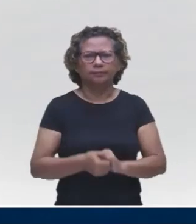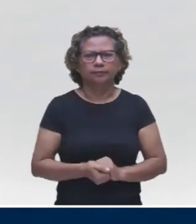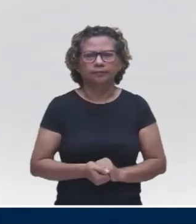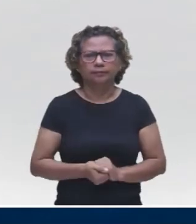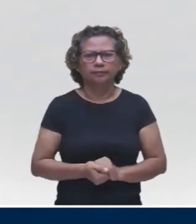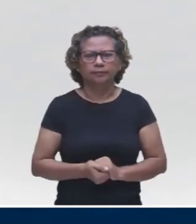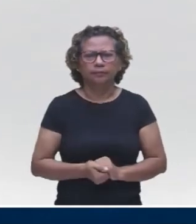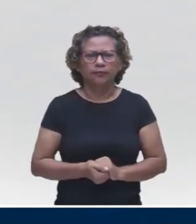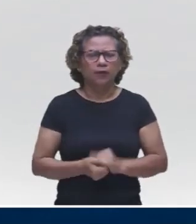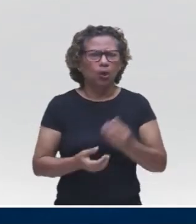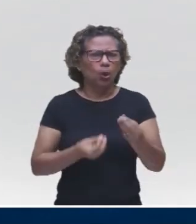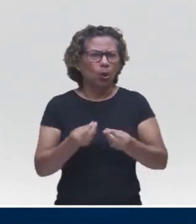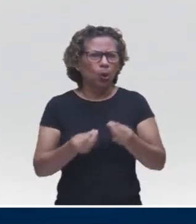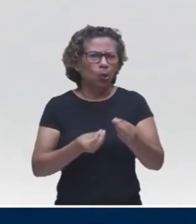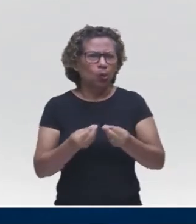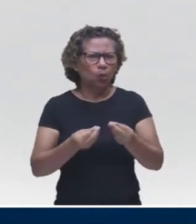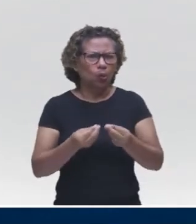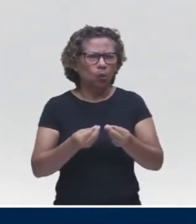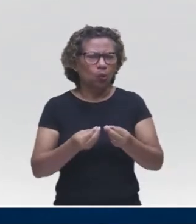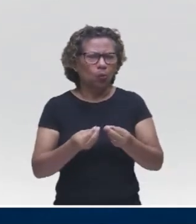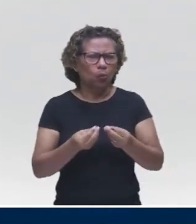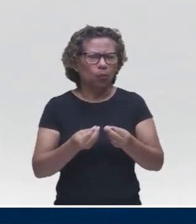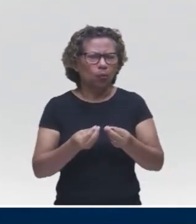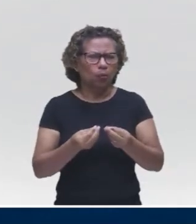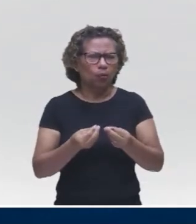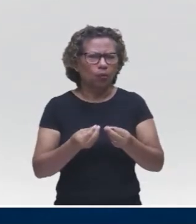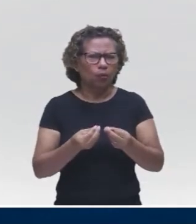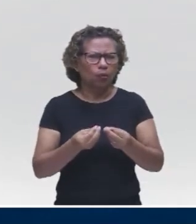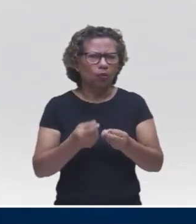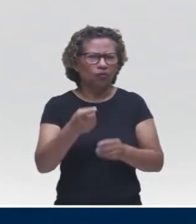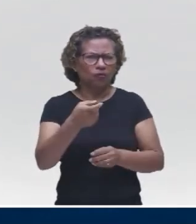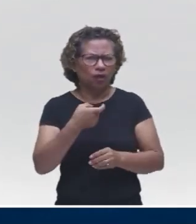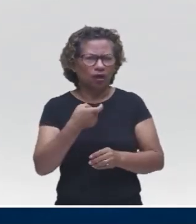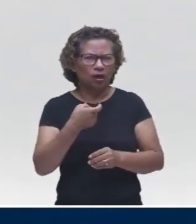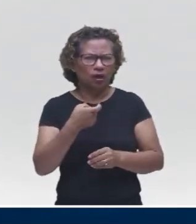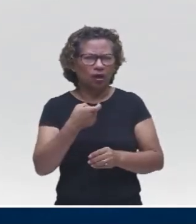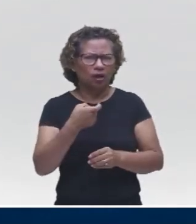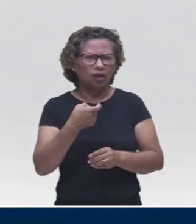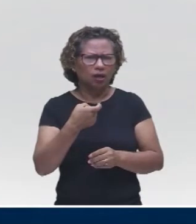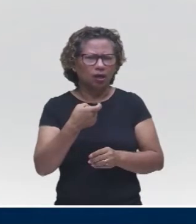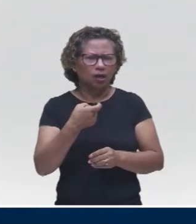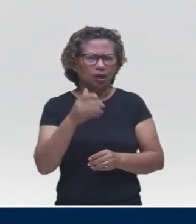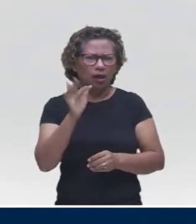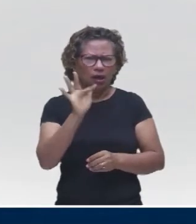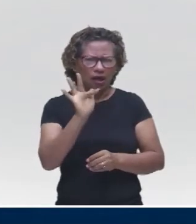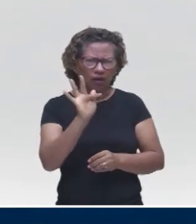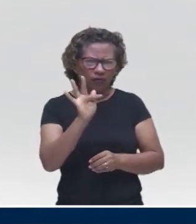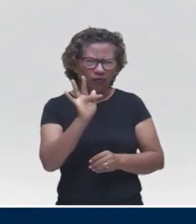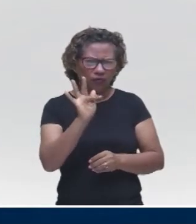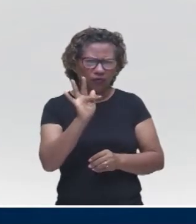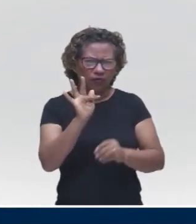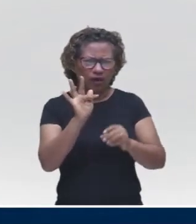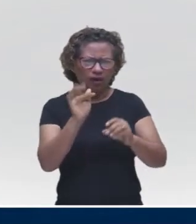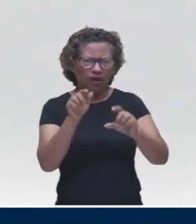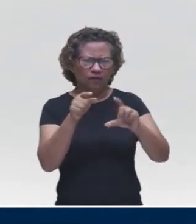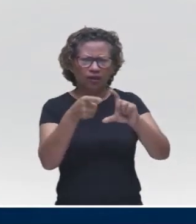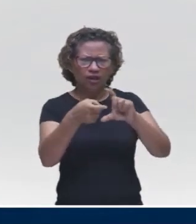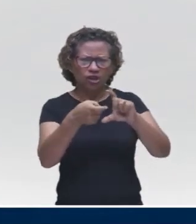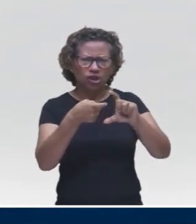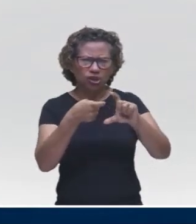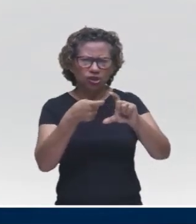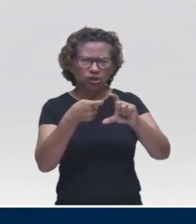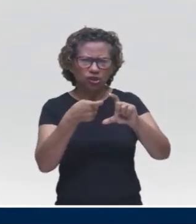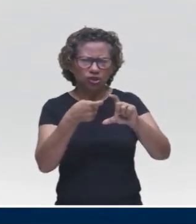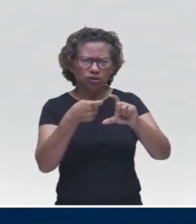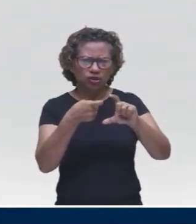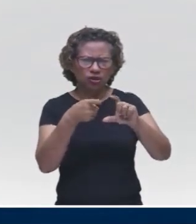f de x é igual a zero e f de x é y, eu posso substituir y por zero e